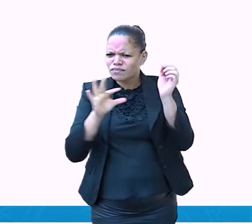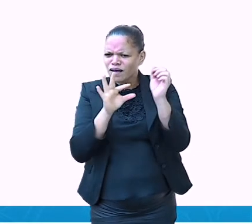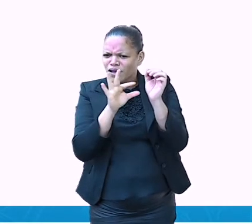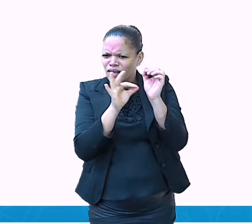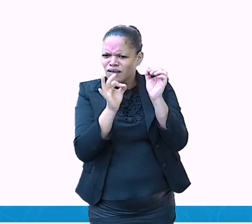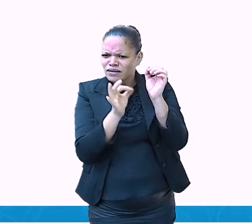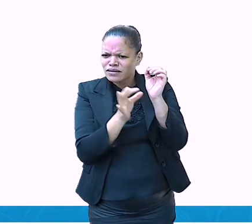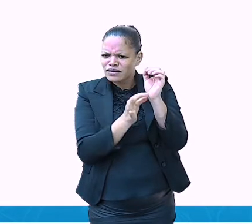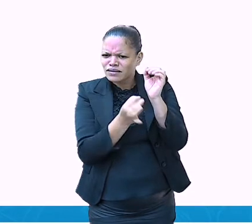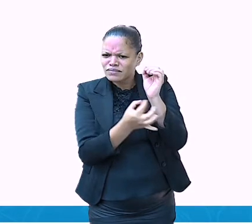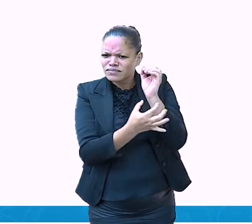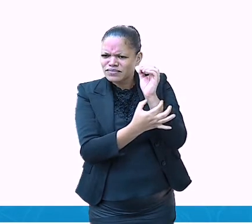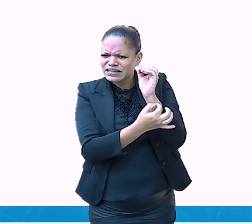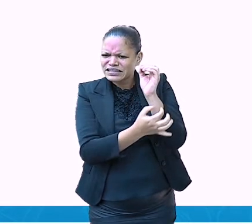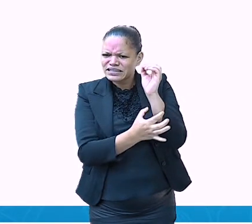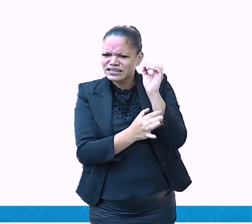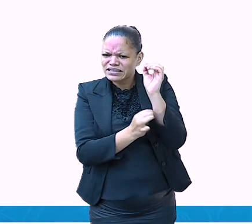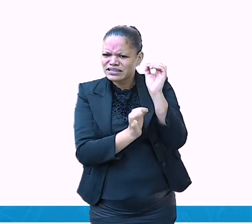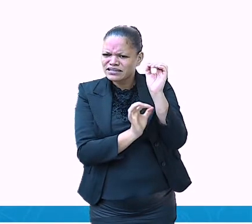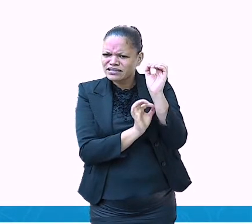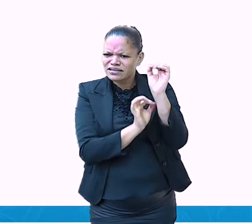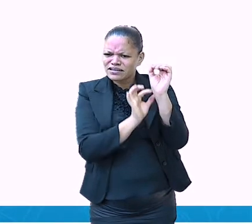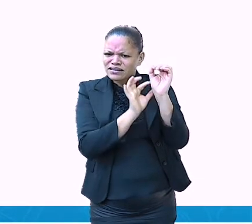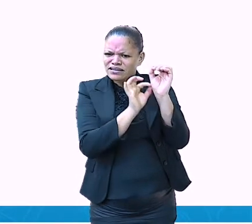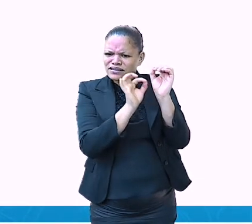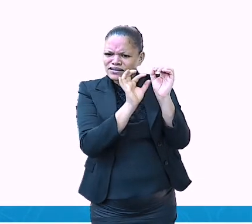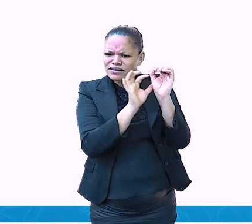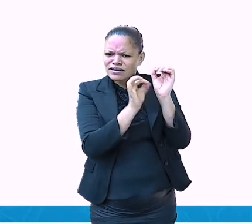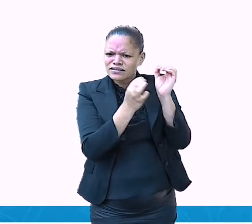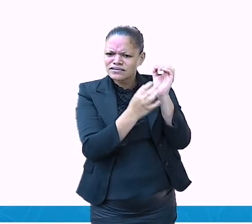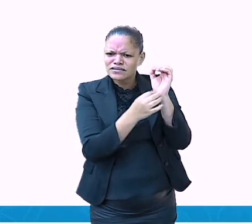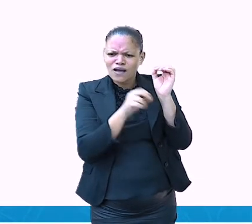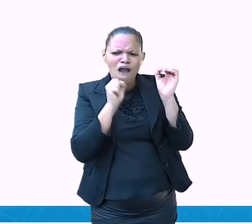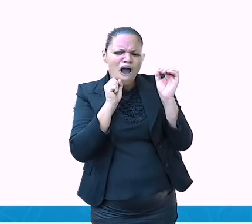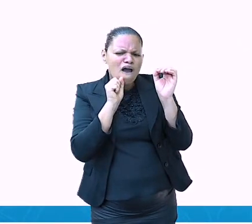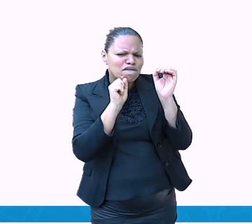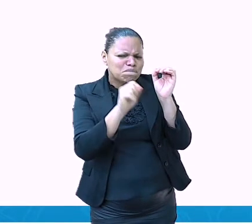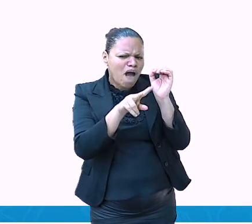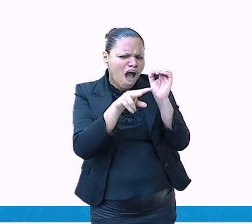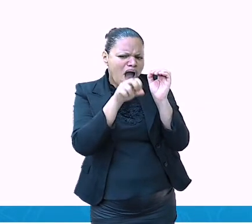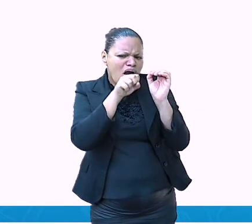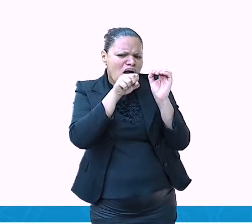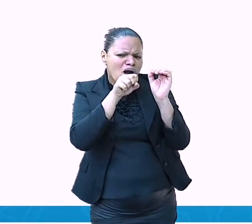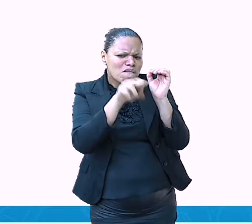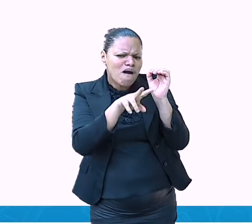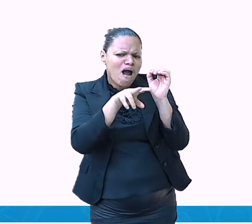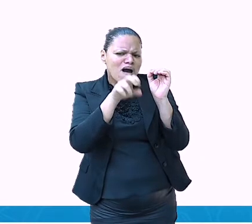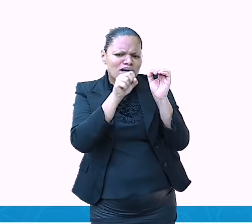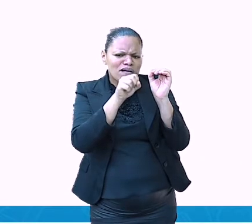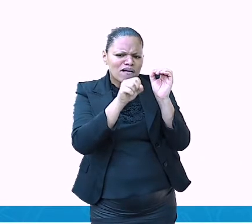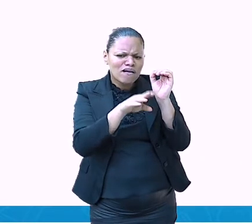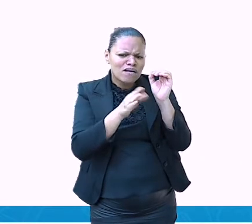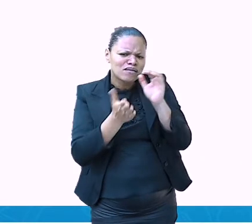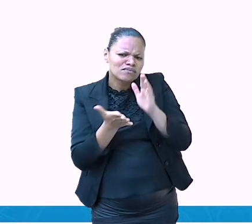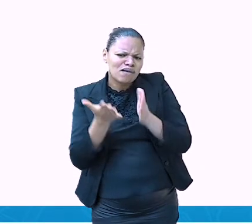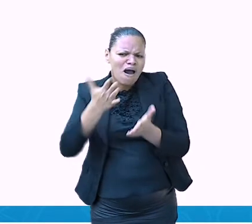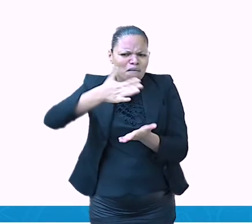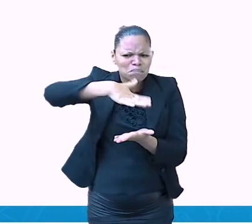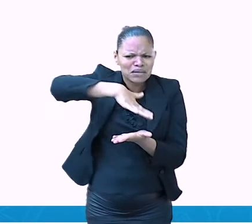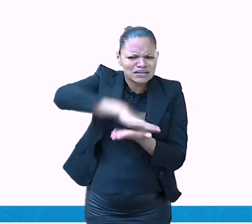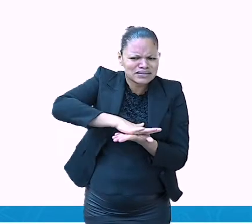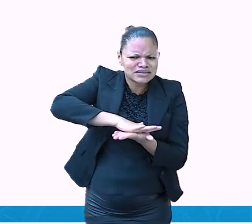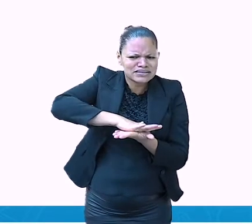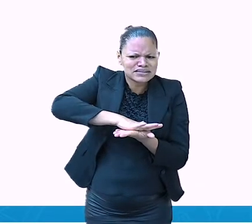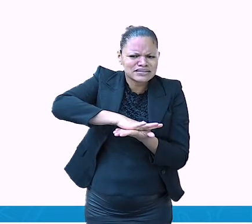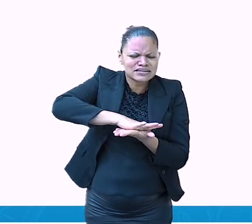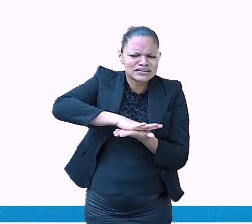espinho também tem veneno. Então, se você pisar no ouriço, ele vai dilacerar o seu pé,